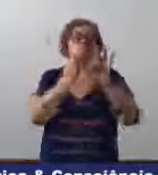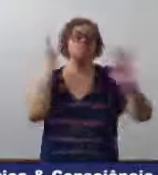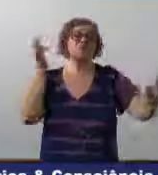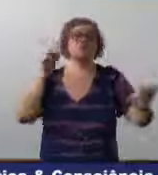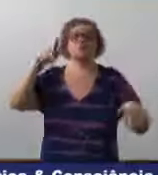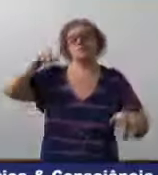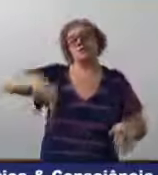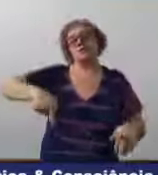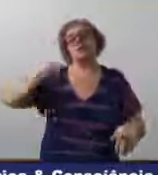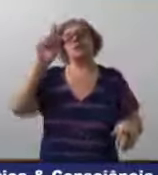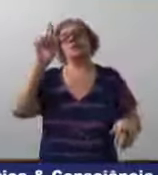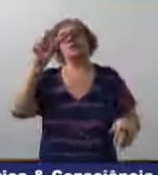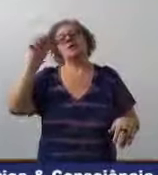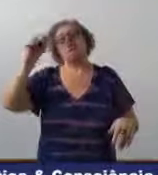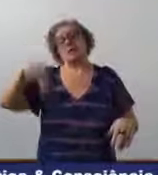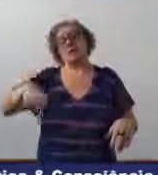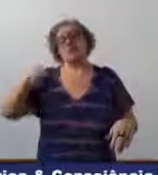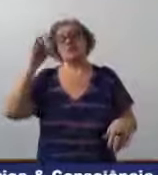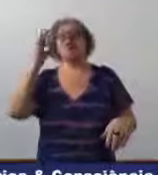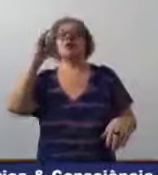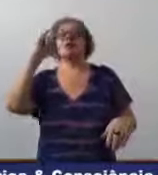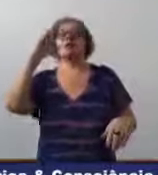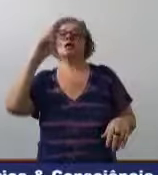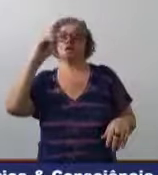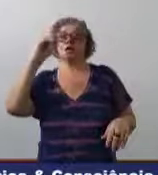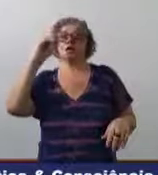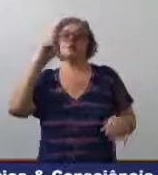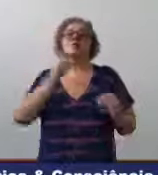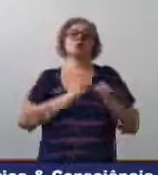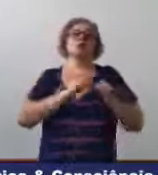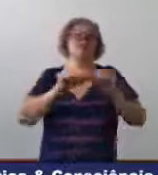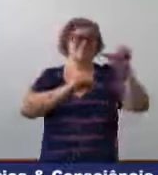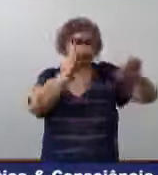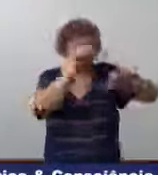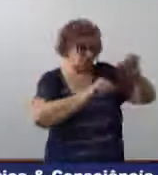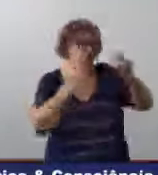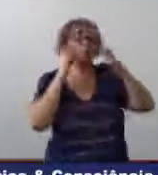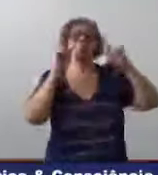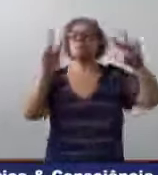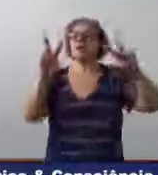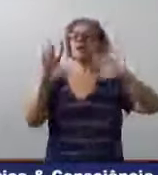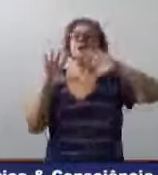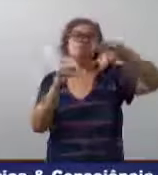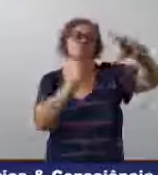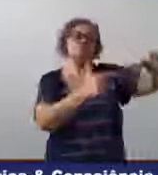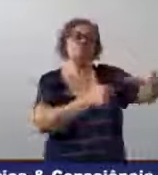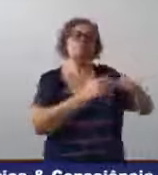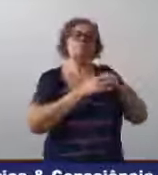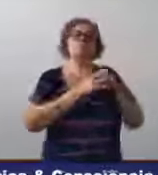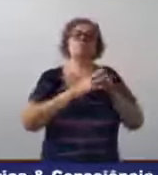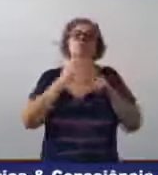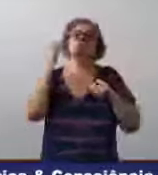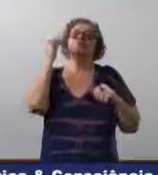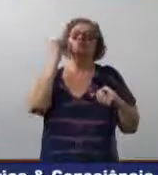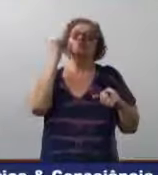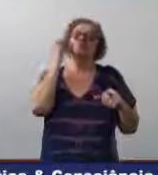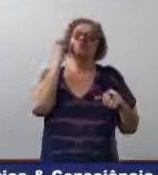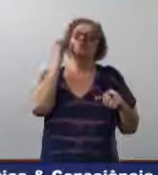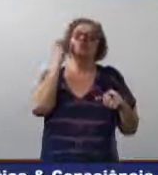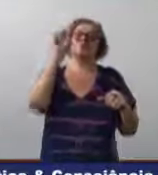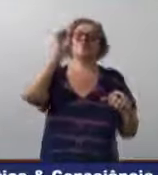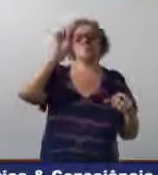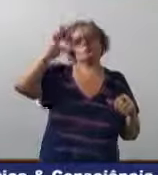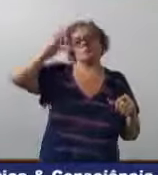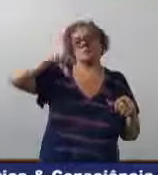a física quântica, que transformou o nosso modo de ver o mundo. Há uma famosa experiência feita